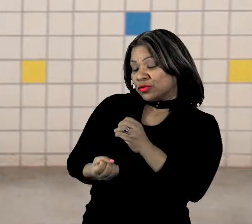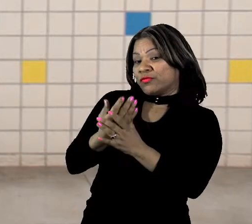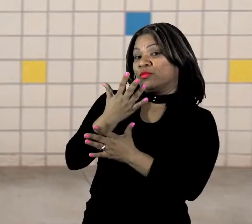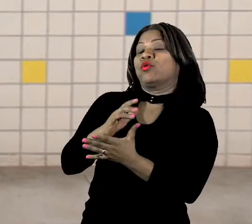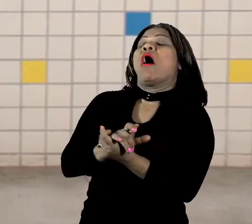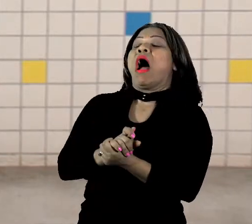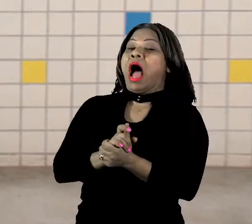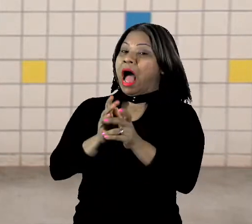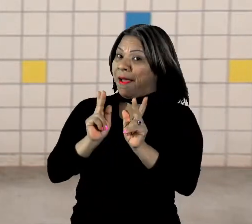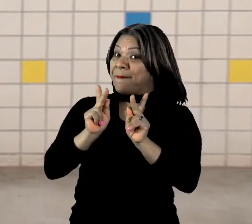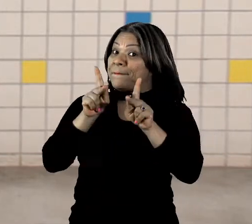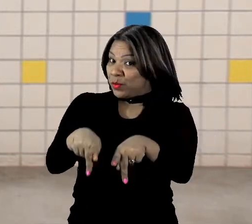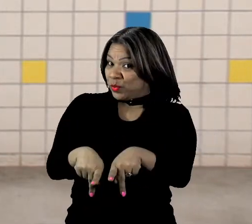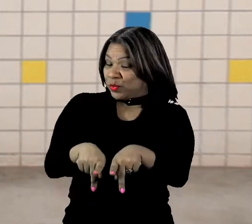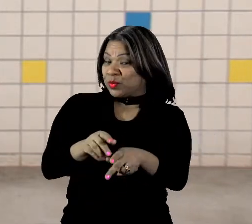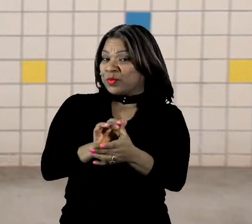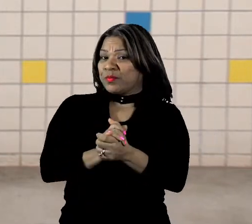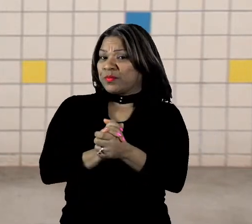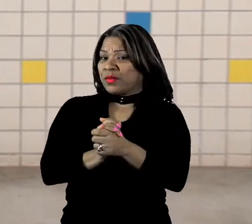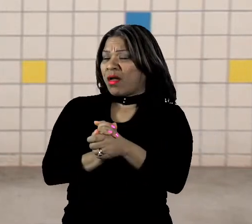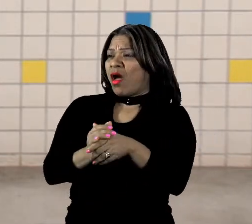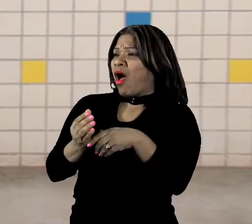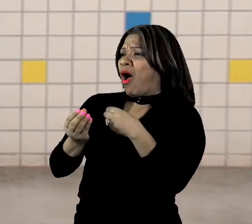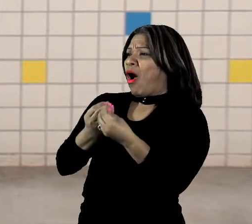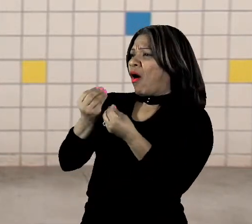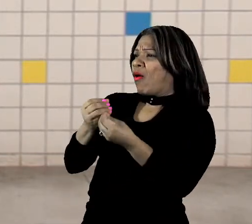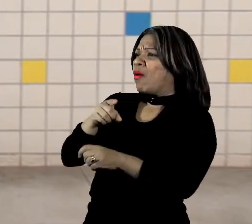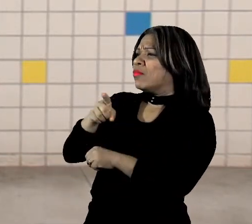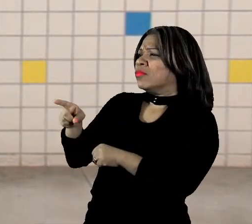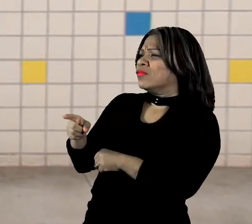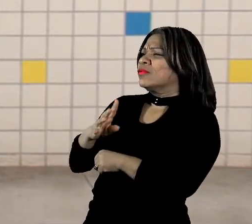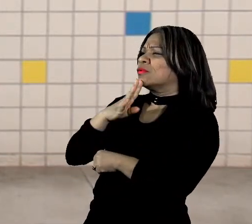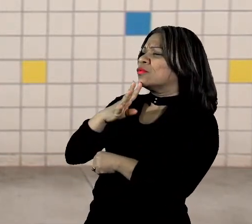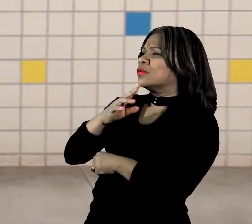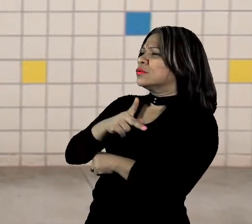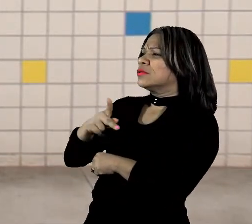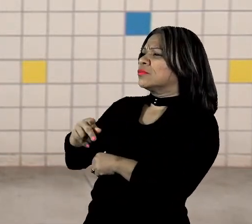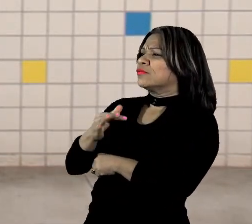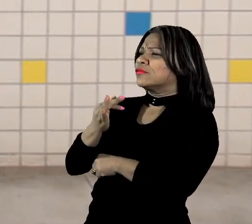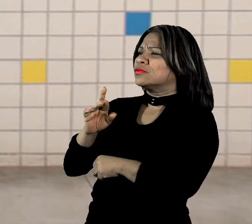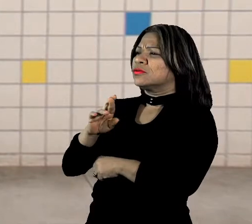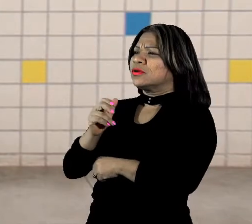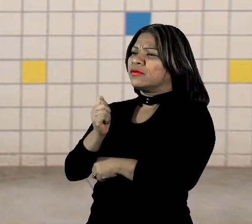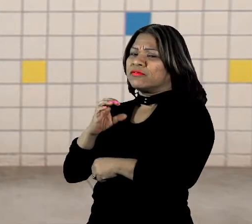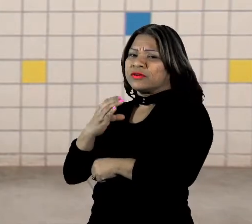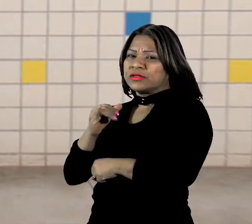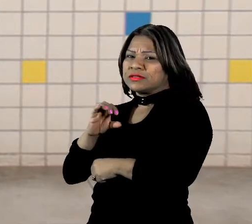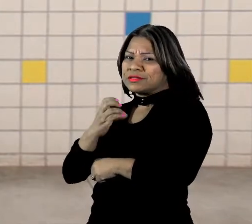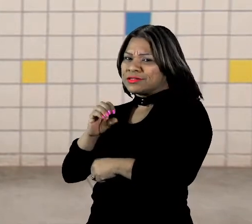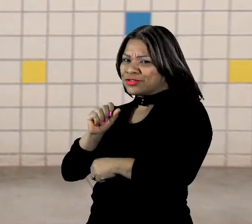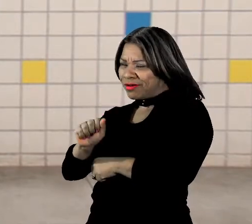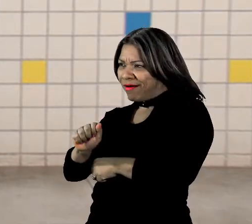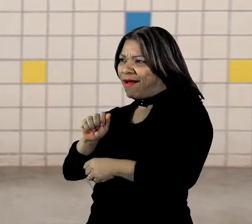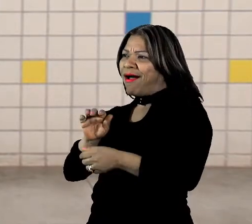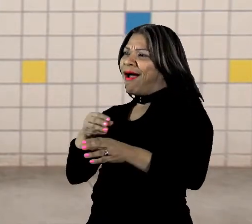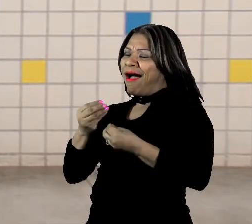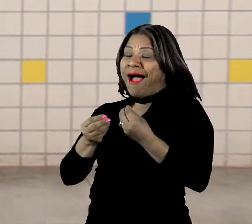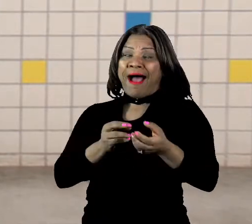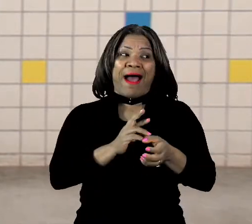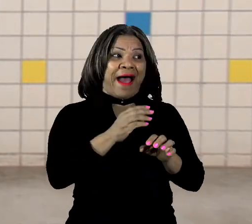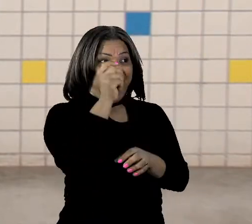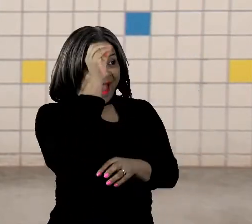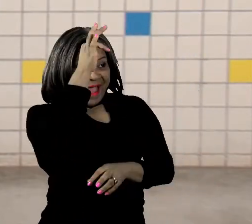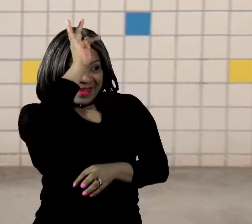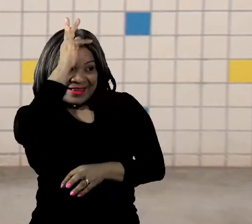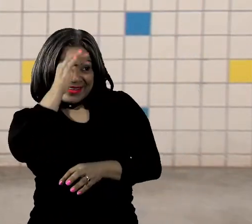Nacional. Eu perguntei, como você conheceu a professora Francisca? E a Francisquinha respondeu sorrindo, bem sorridente, falou,